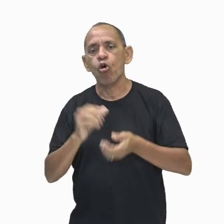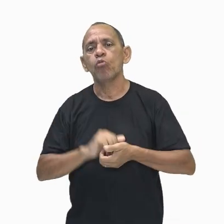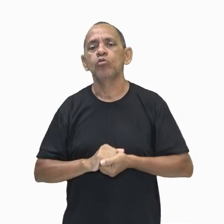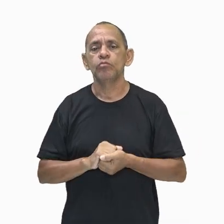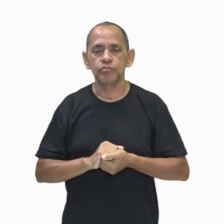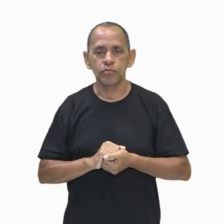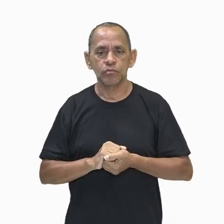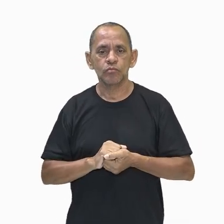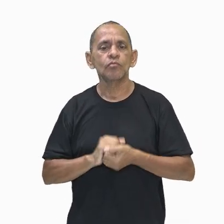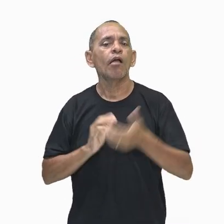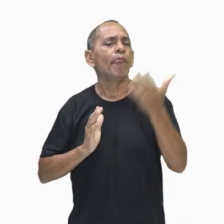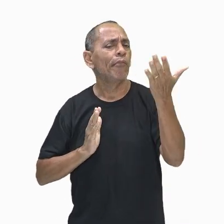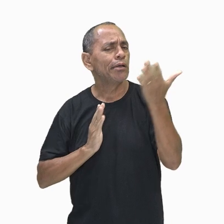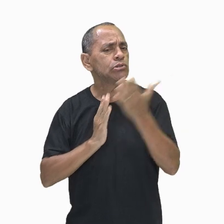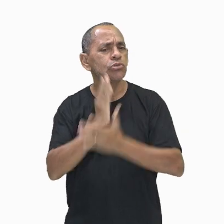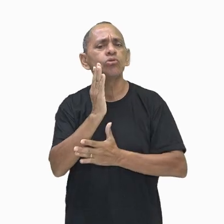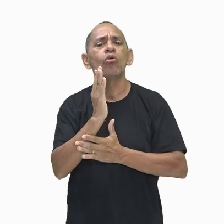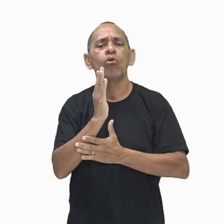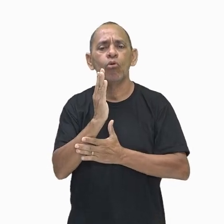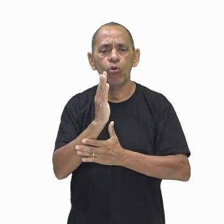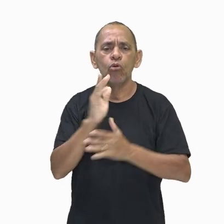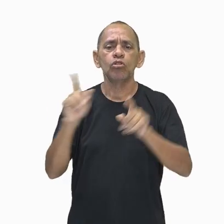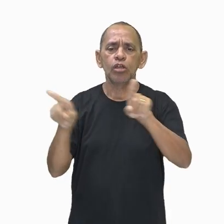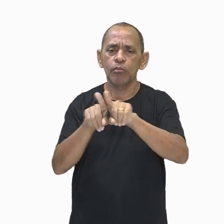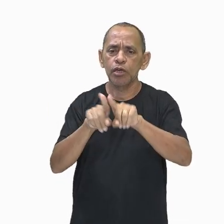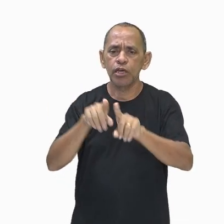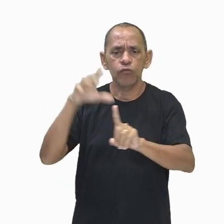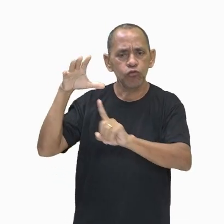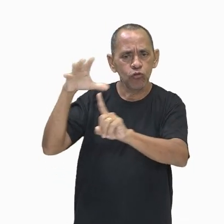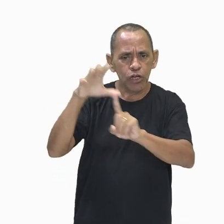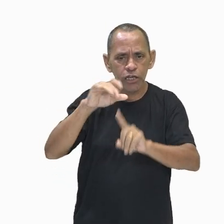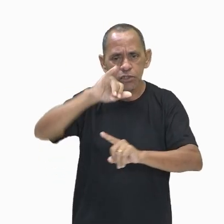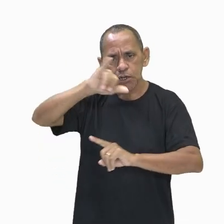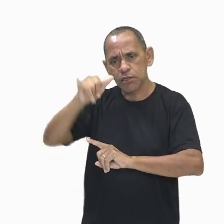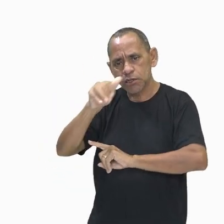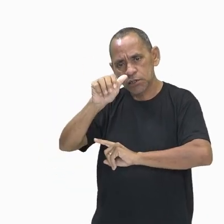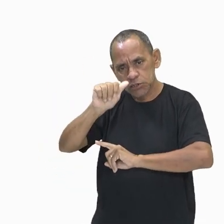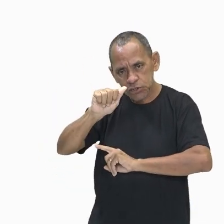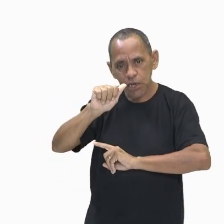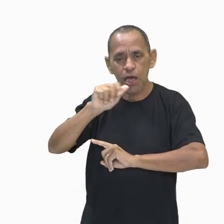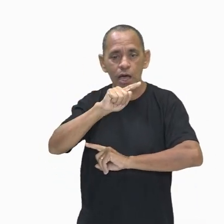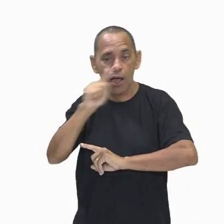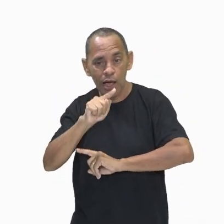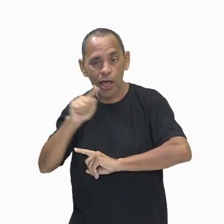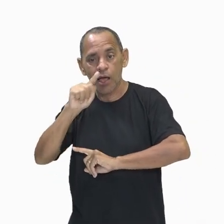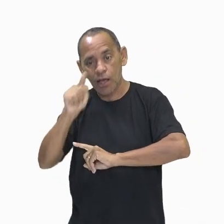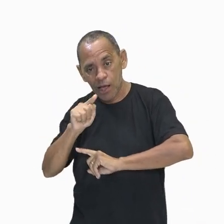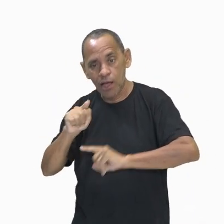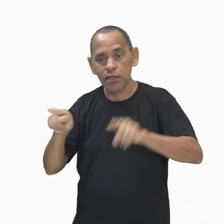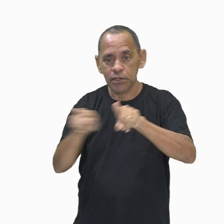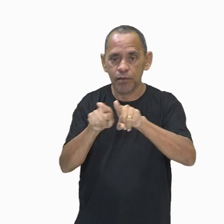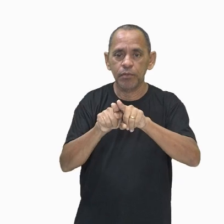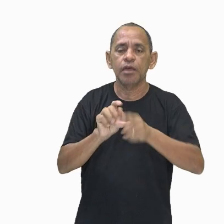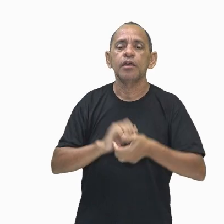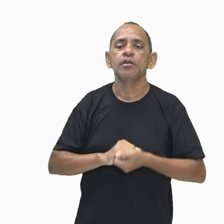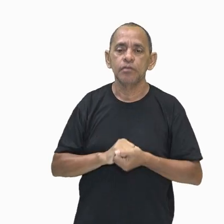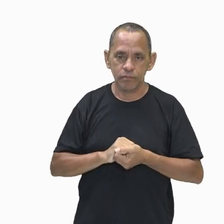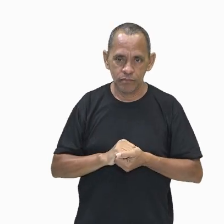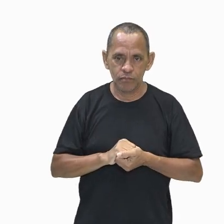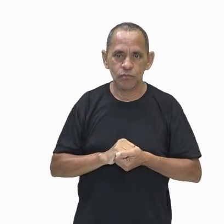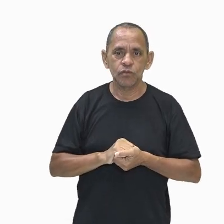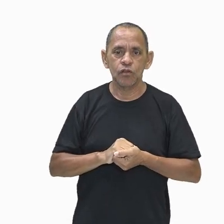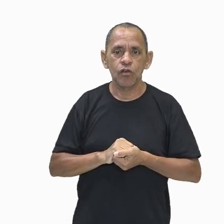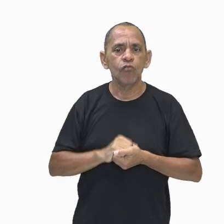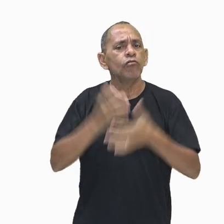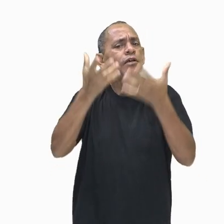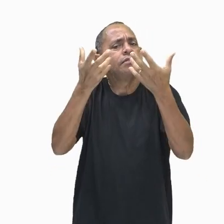talvez pela influência do jazz estadunidense. O gênero brasileiro foi reconhecido e bem aceito por parte da